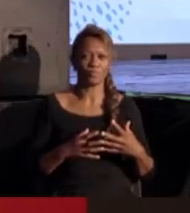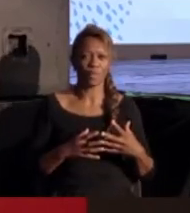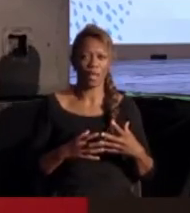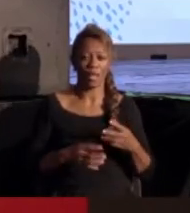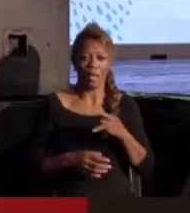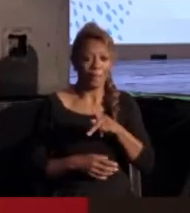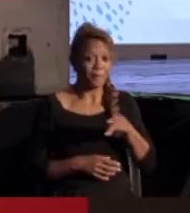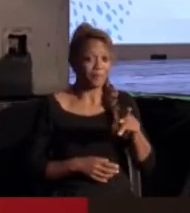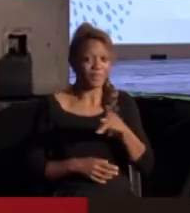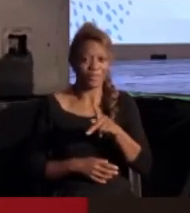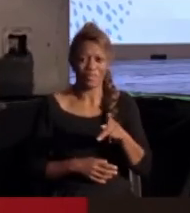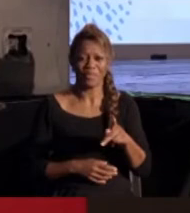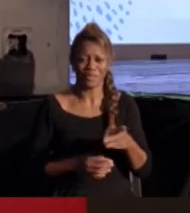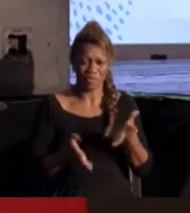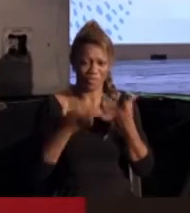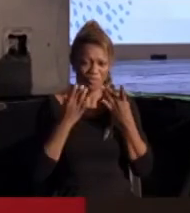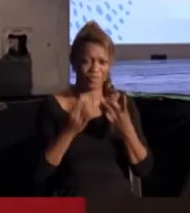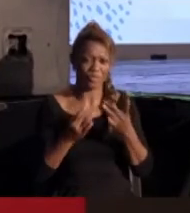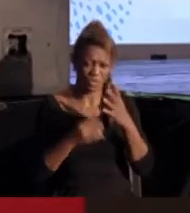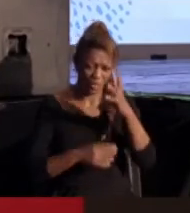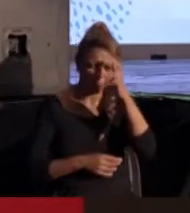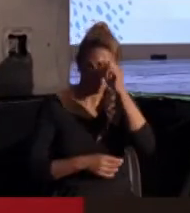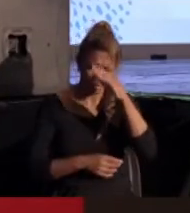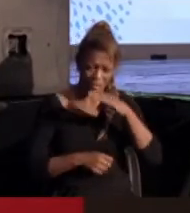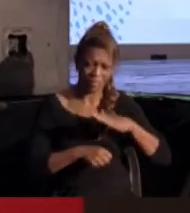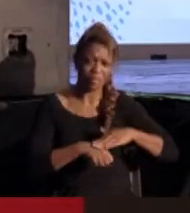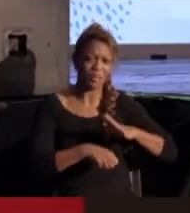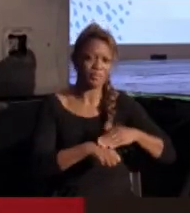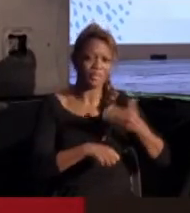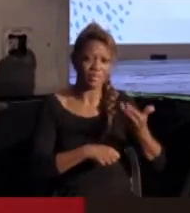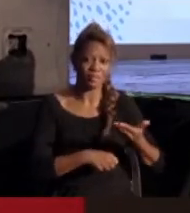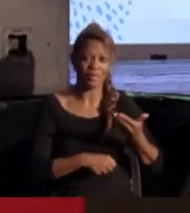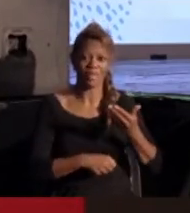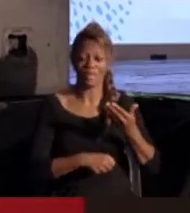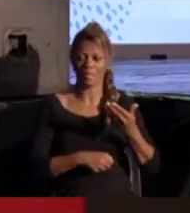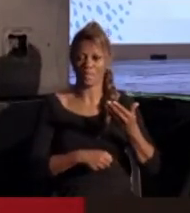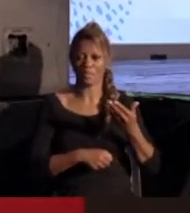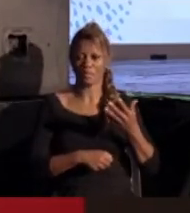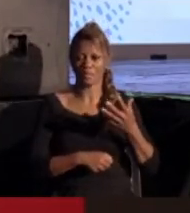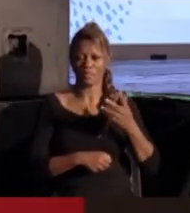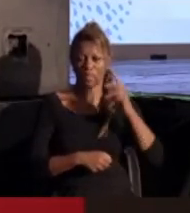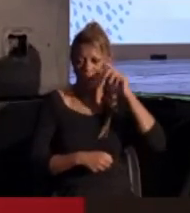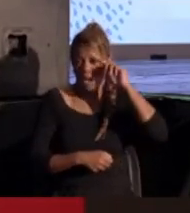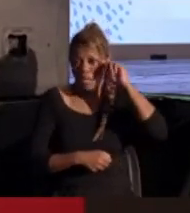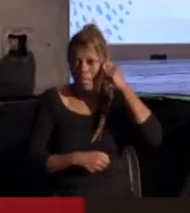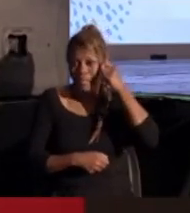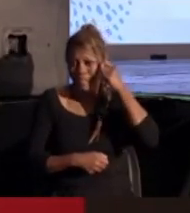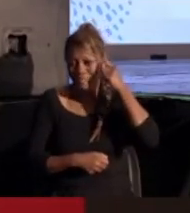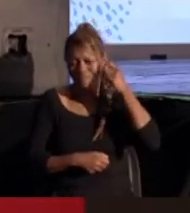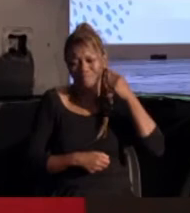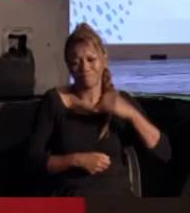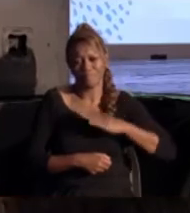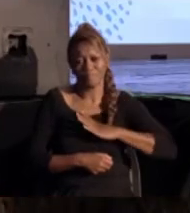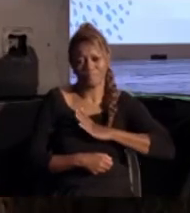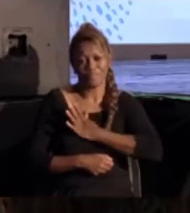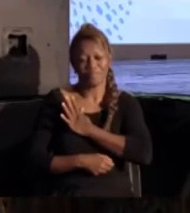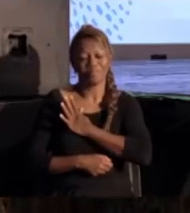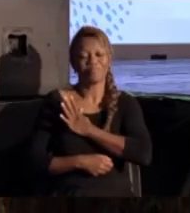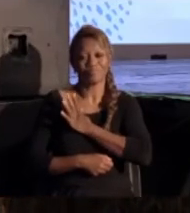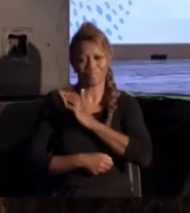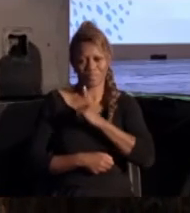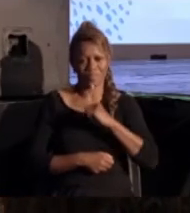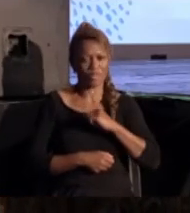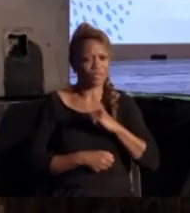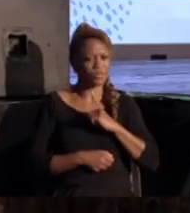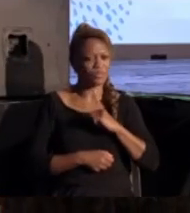né? Nós podemos aprender com isso, né? Mas ali é discriminação, é racismo, parte do